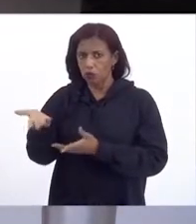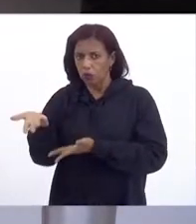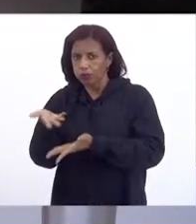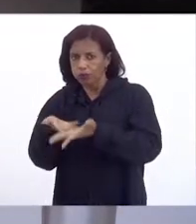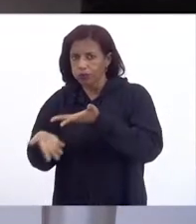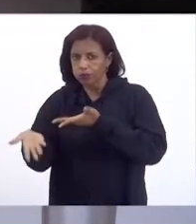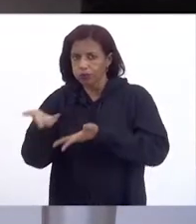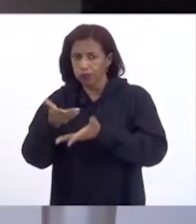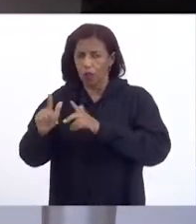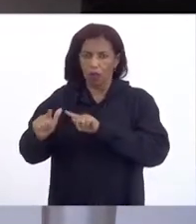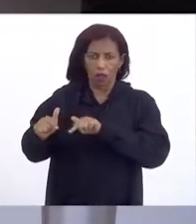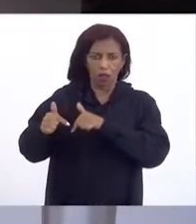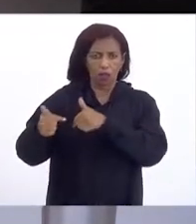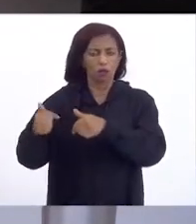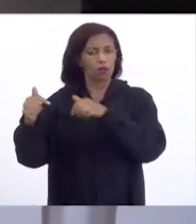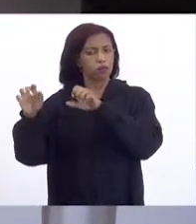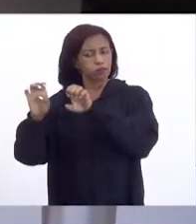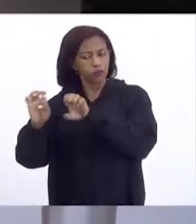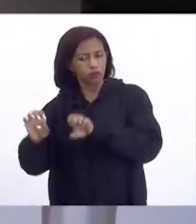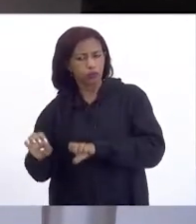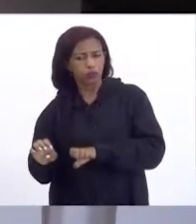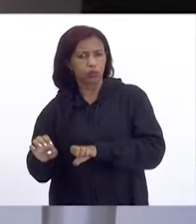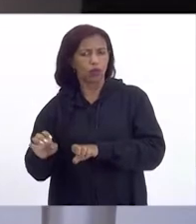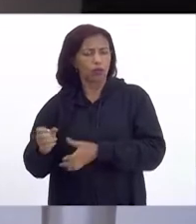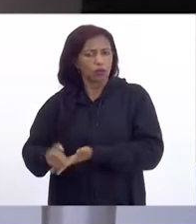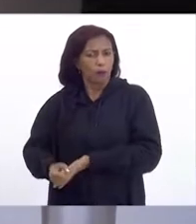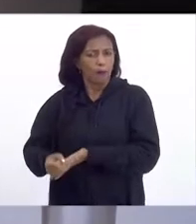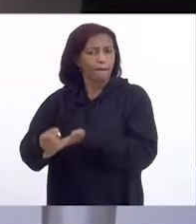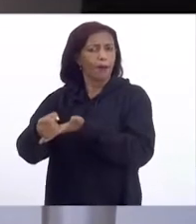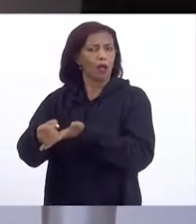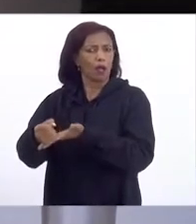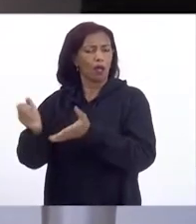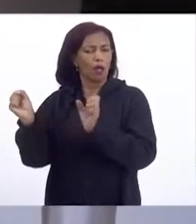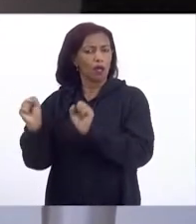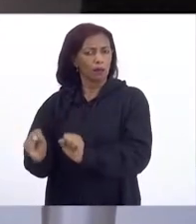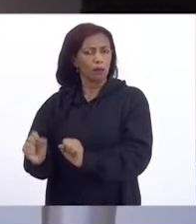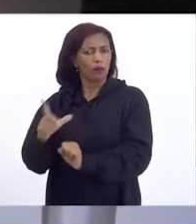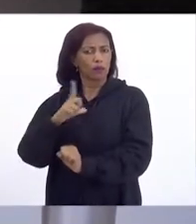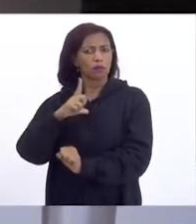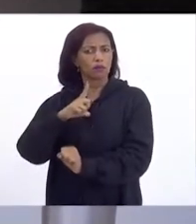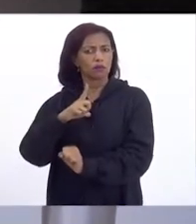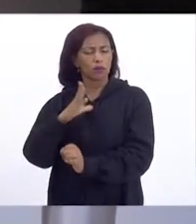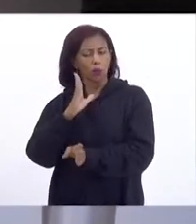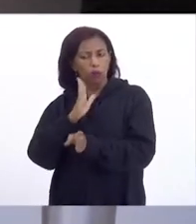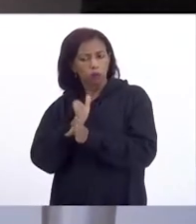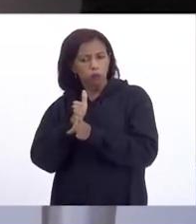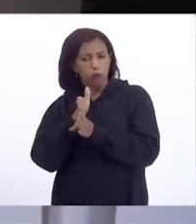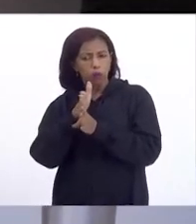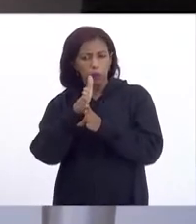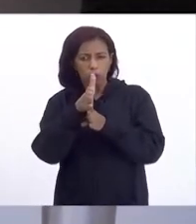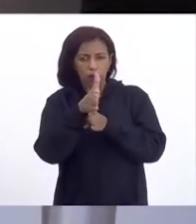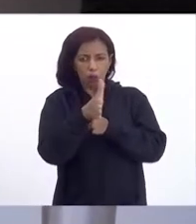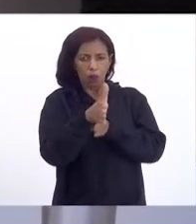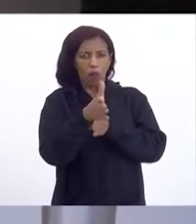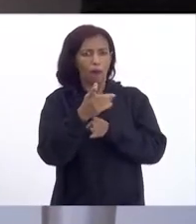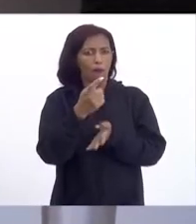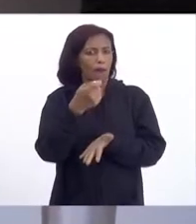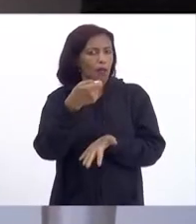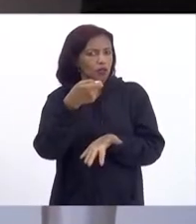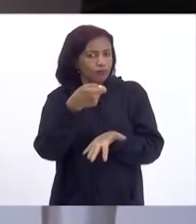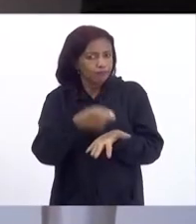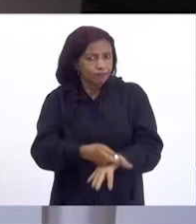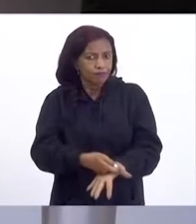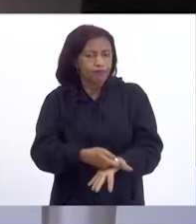ações estruturantes, em ações que possam estabelecer um horizonte mais sólido